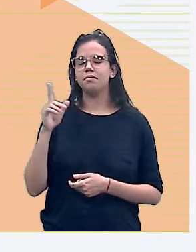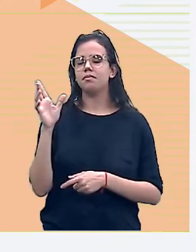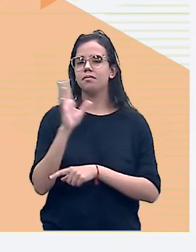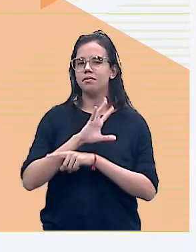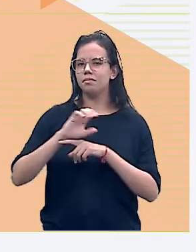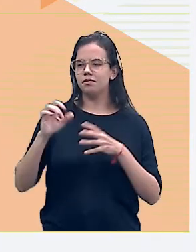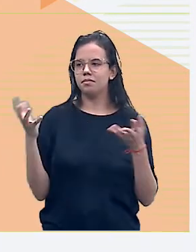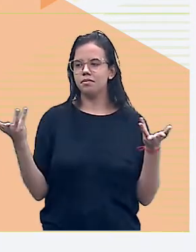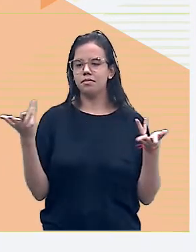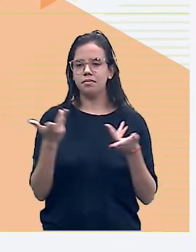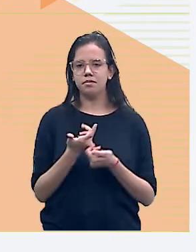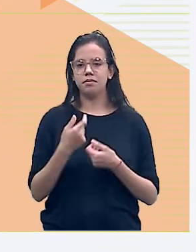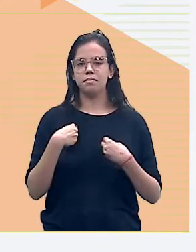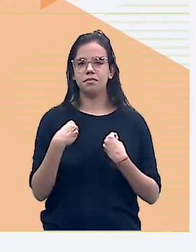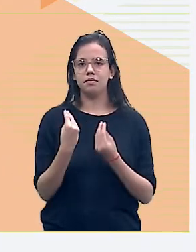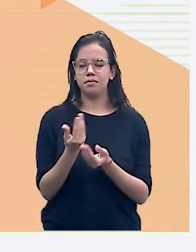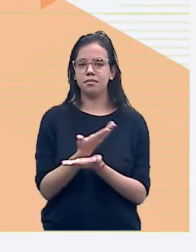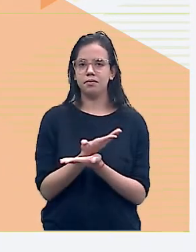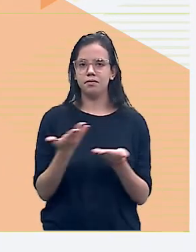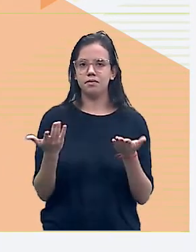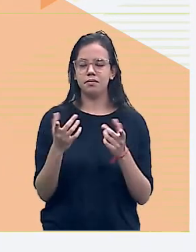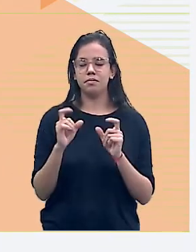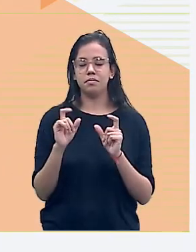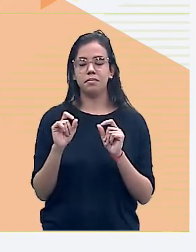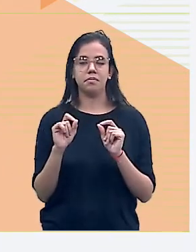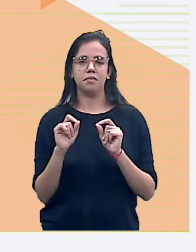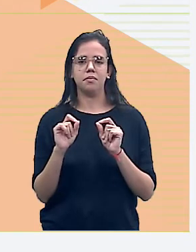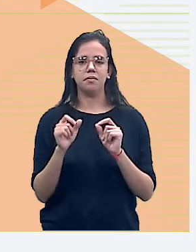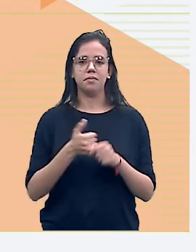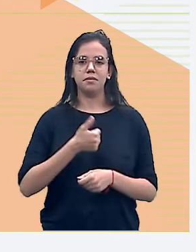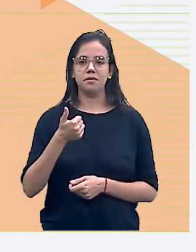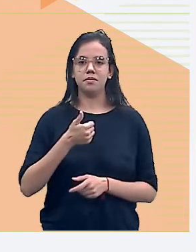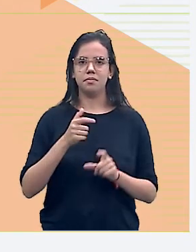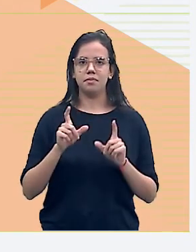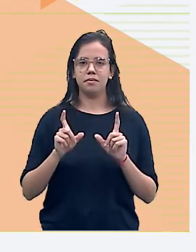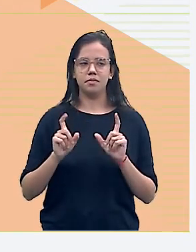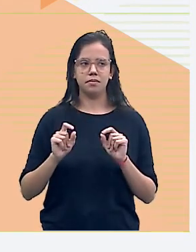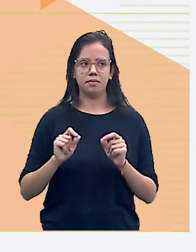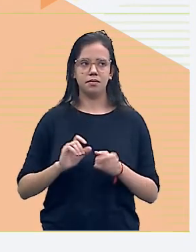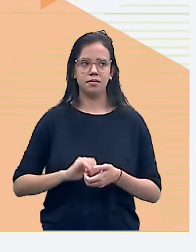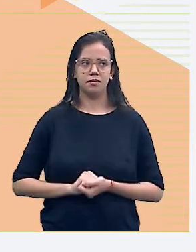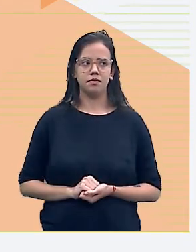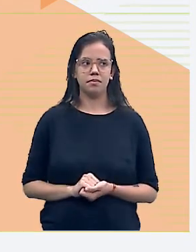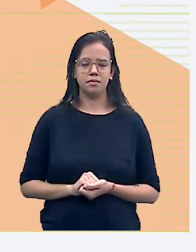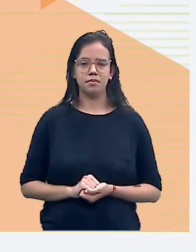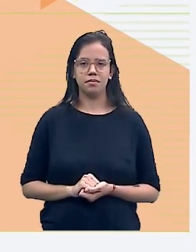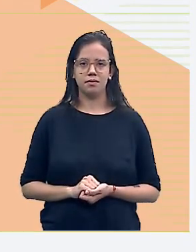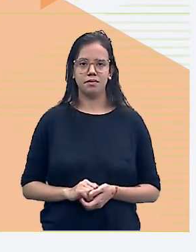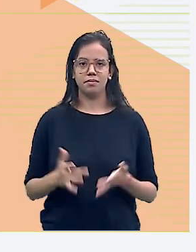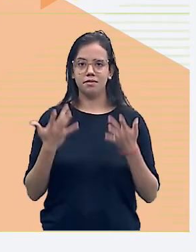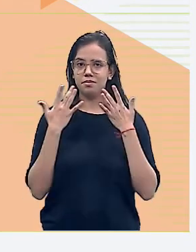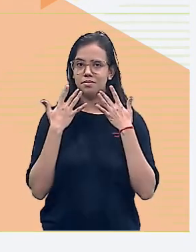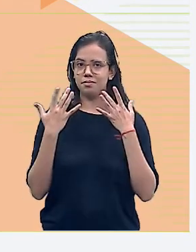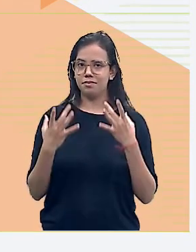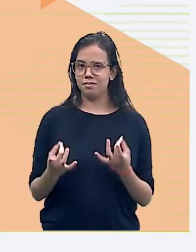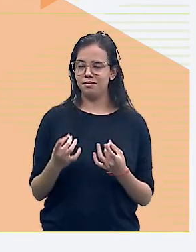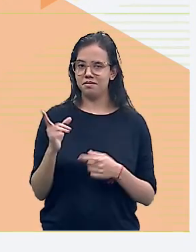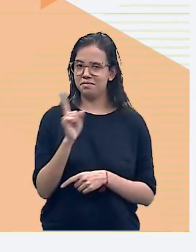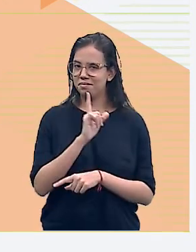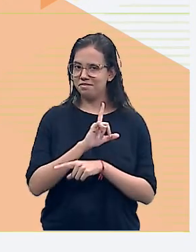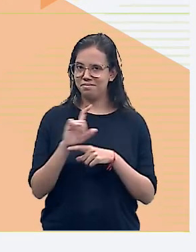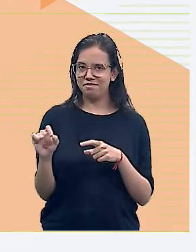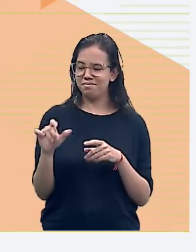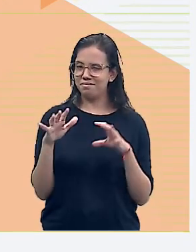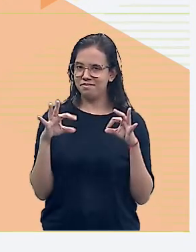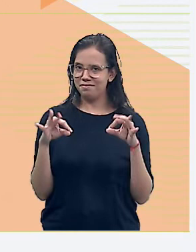sensacional e eu vou entregar aqui para vocês em primeira mão em primeira mão e escutem please don't go